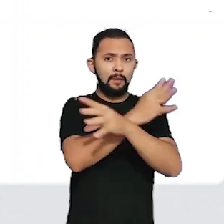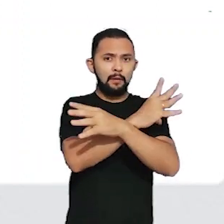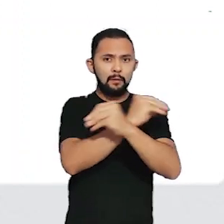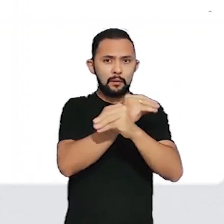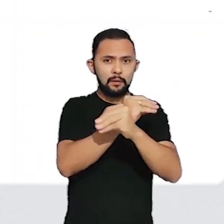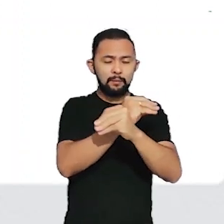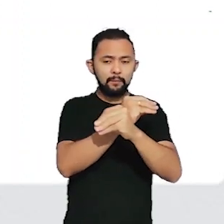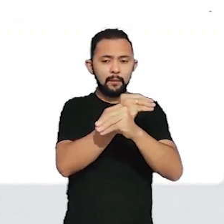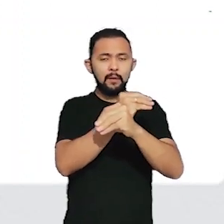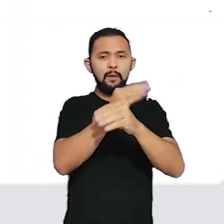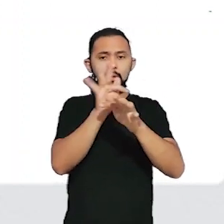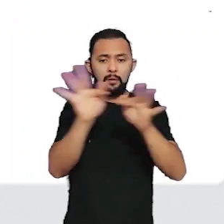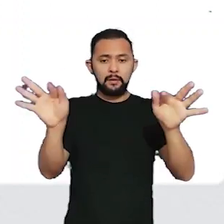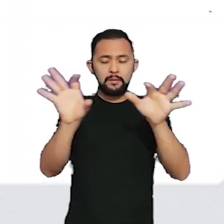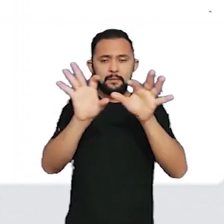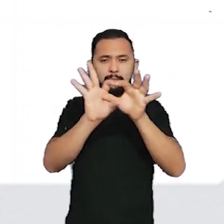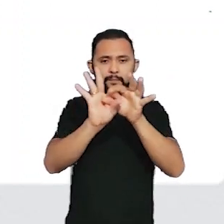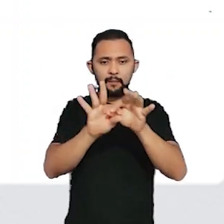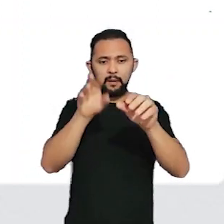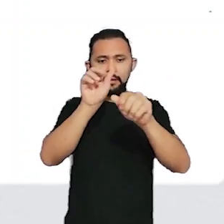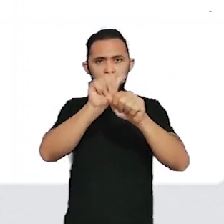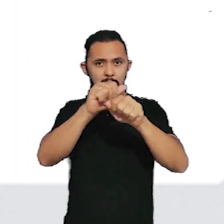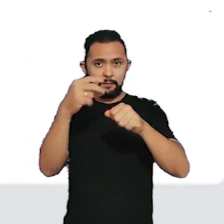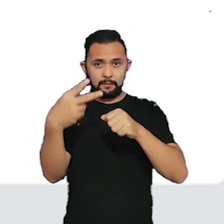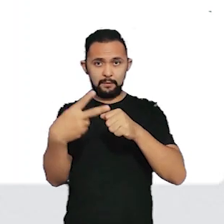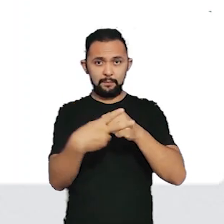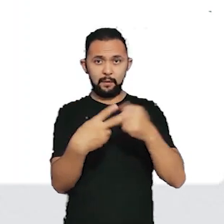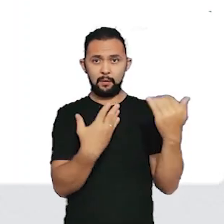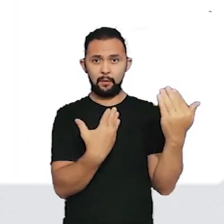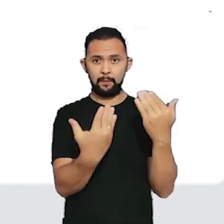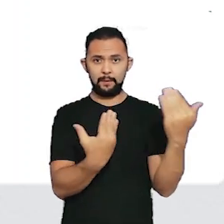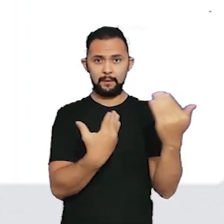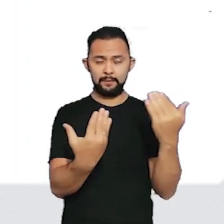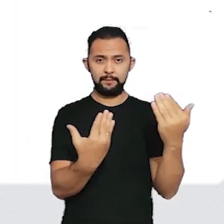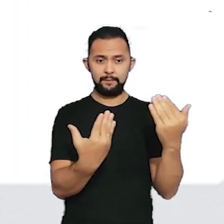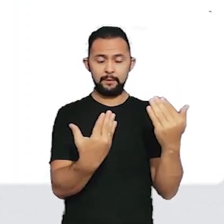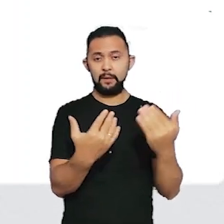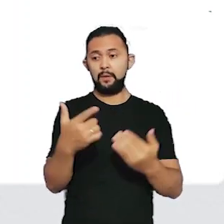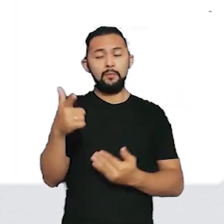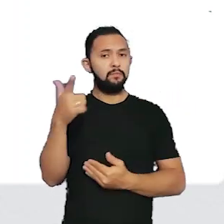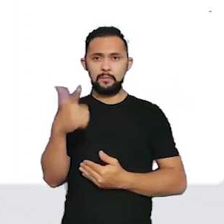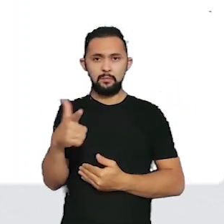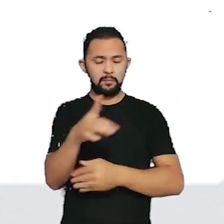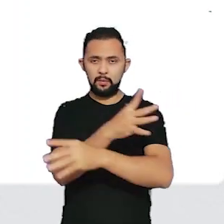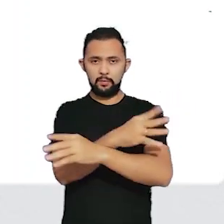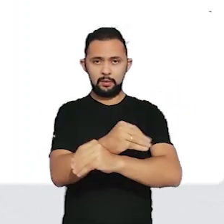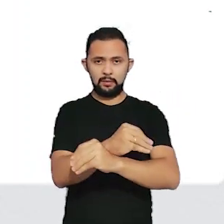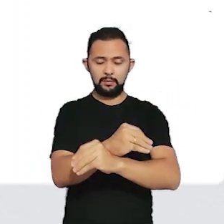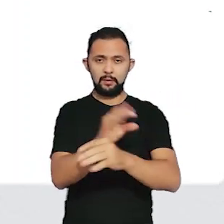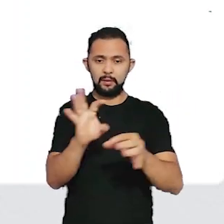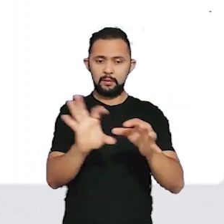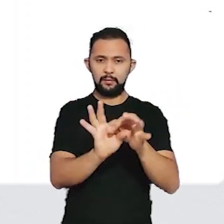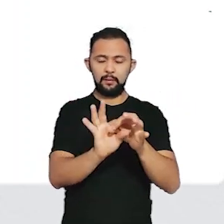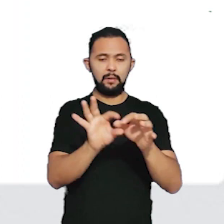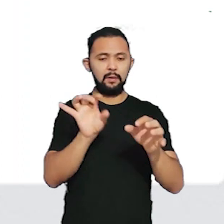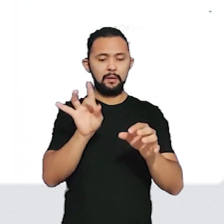oração subordinada adverbial comparativa. E onde eu não tenho conectivo, eu chamo de